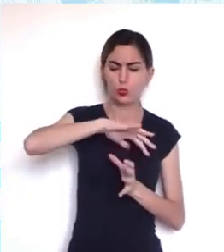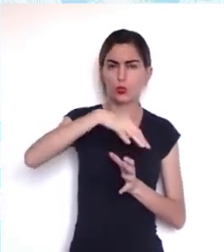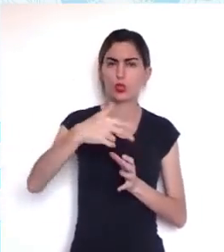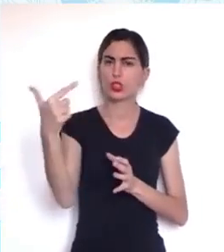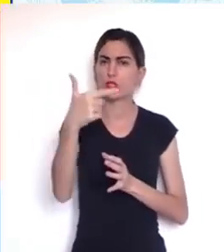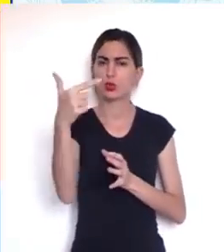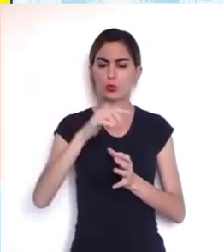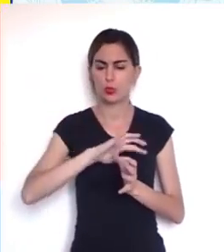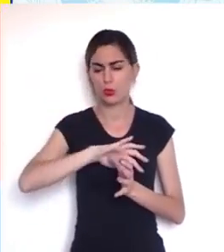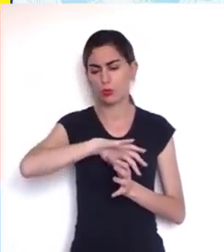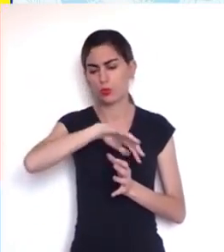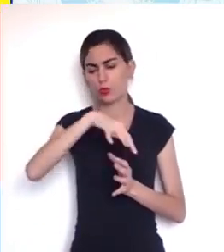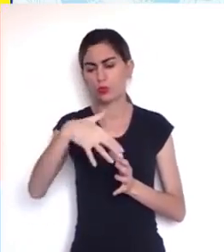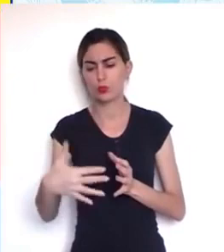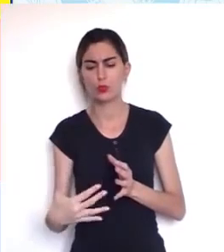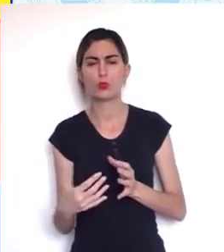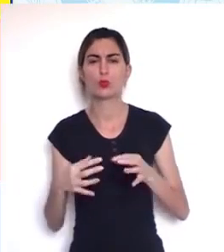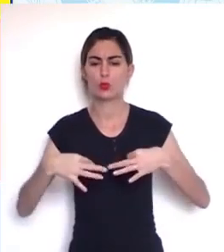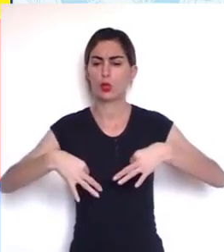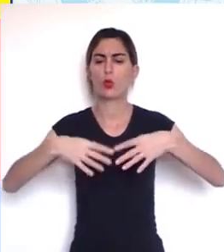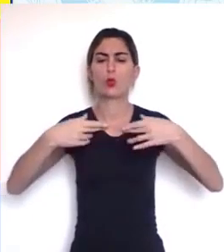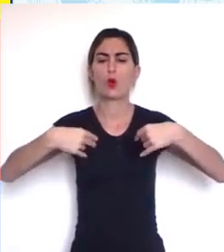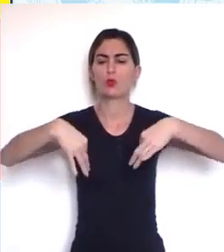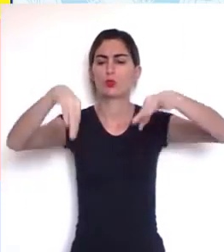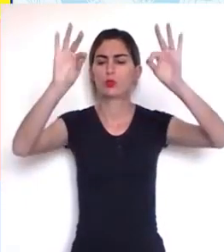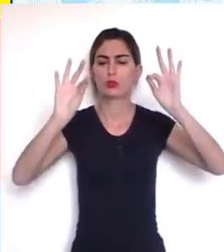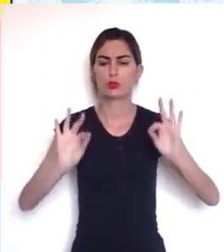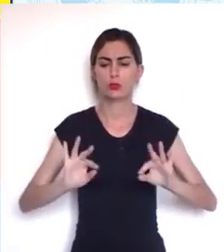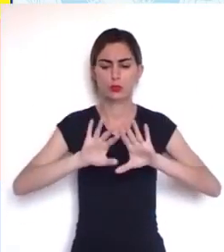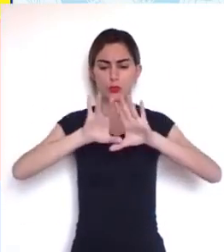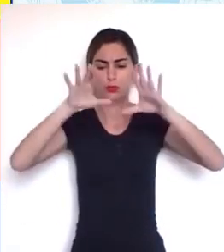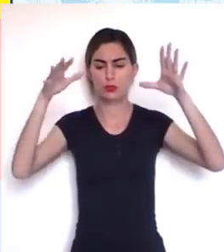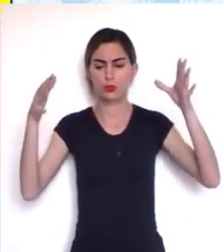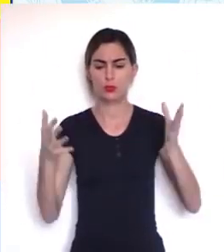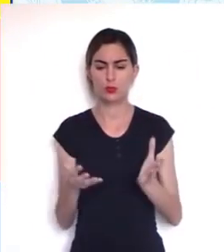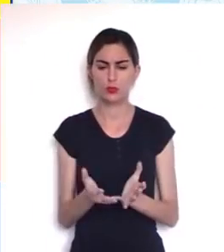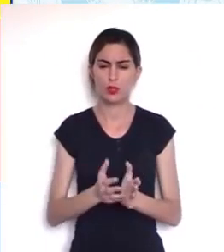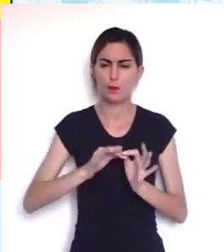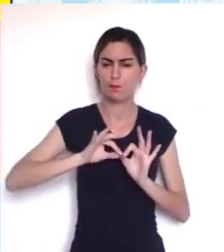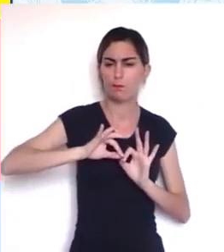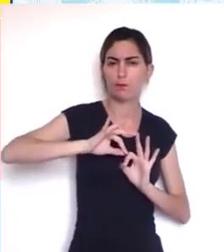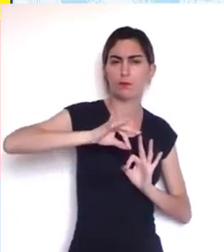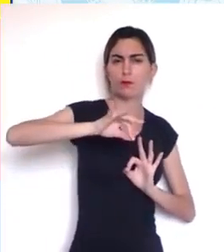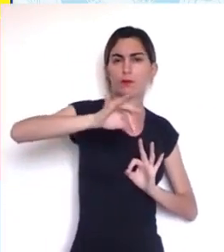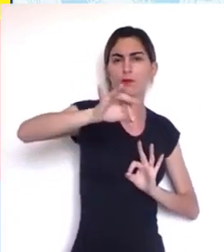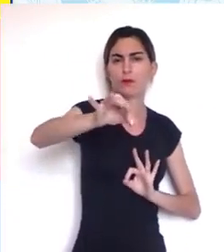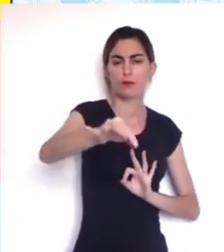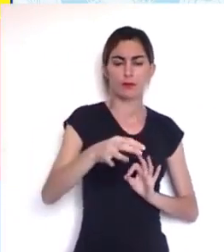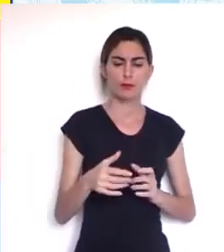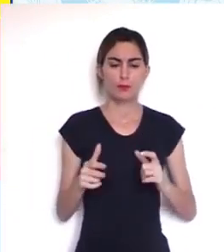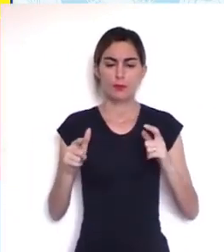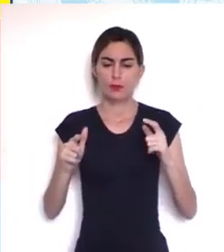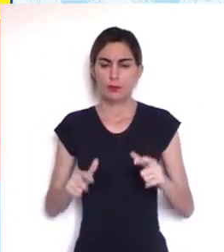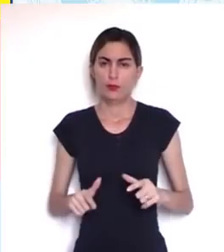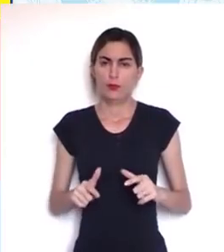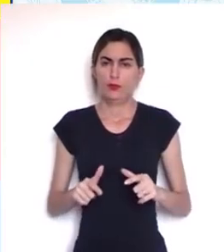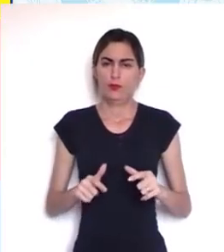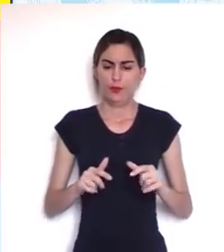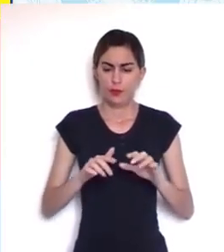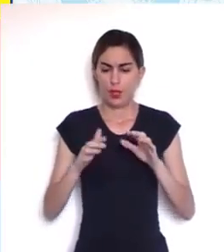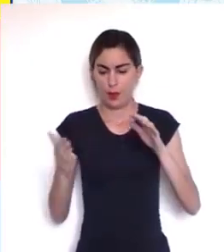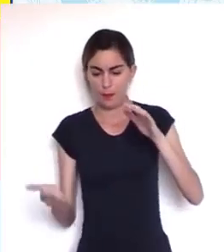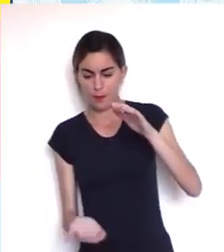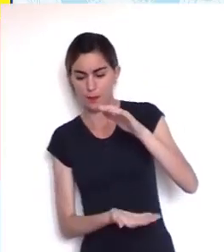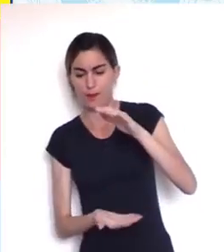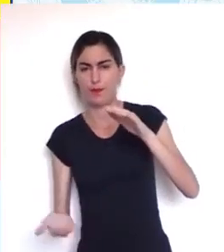da Terra. O manto ele vai ser, né, uma camada assim mais extensa, ela está